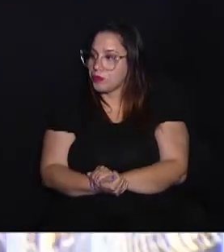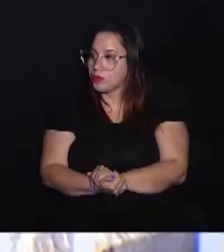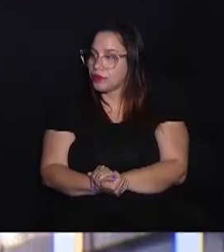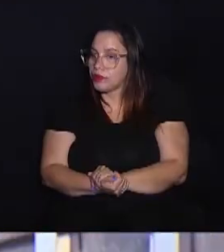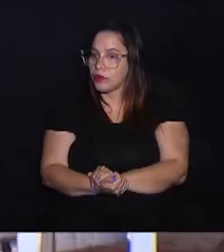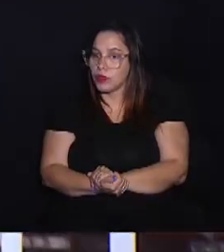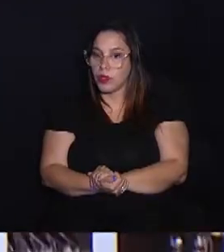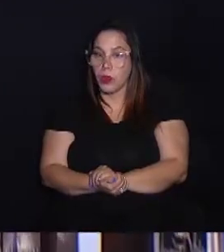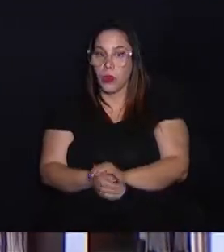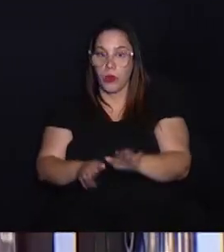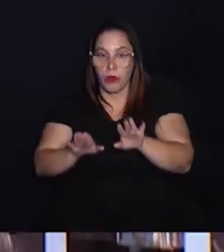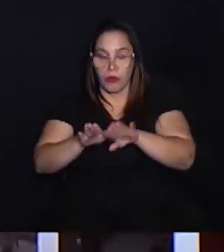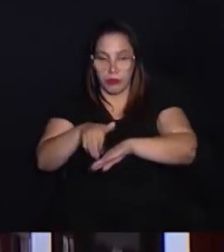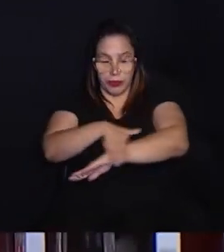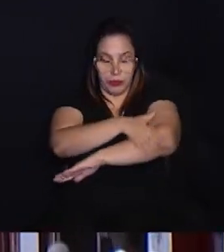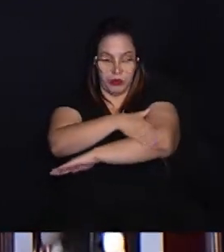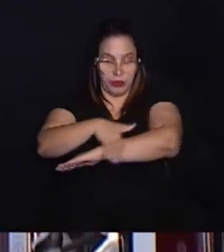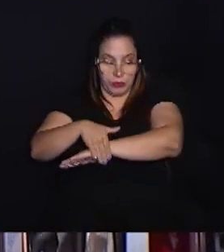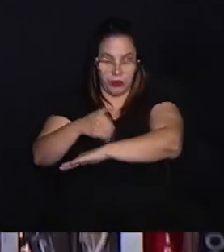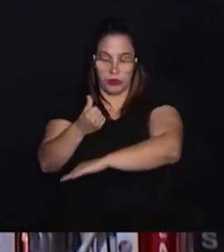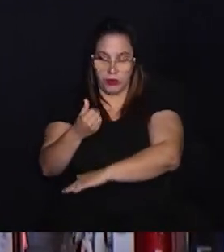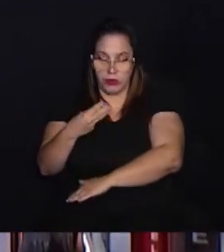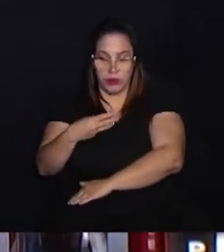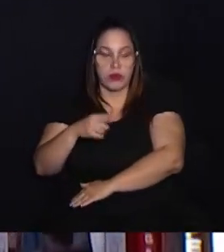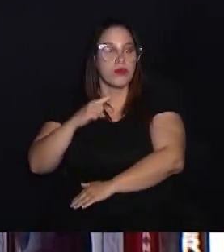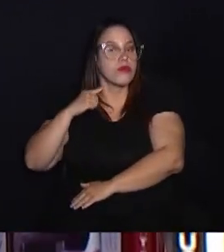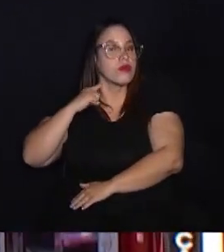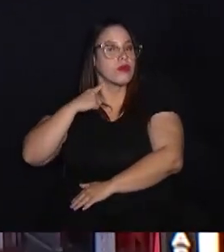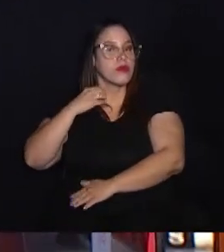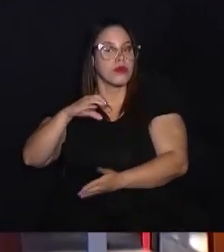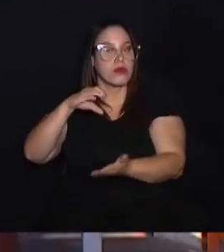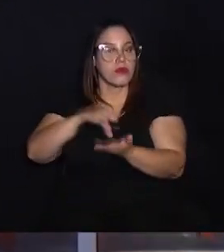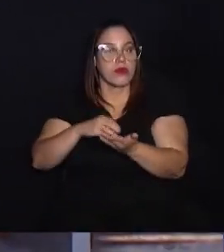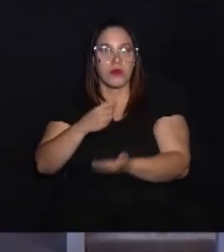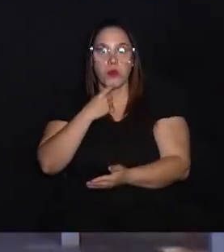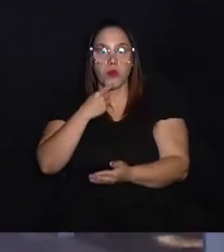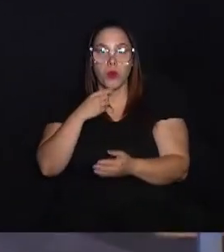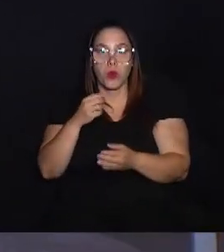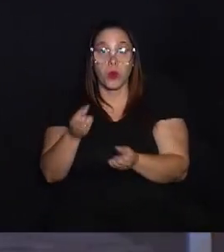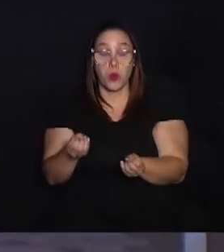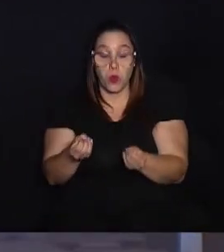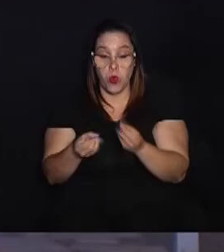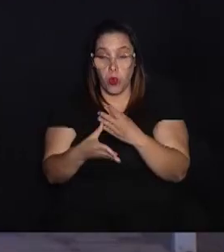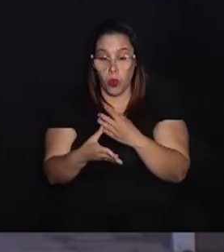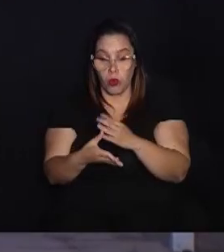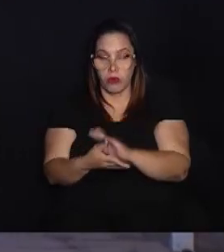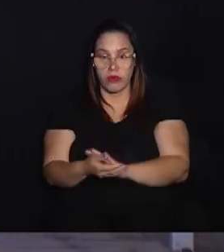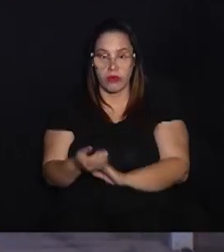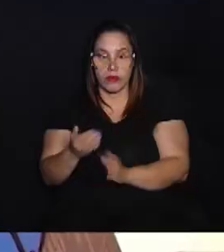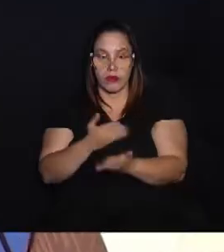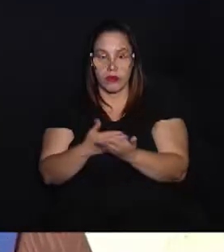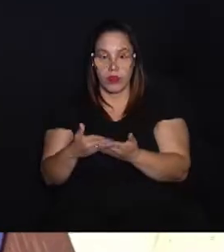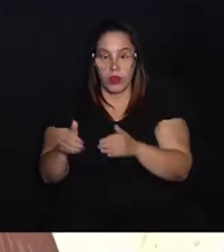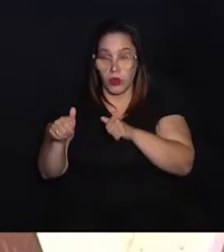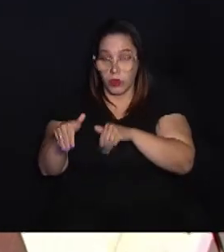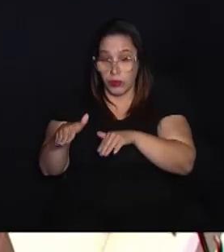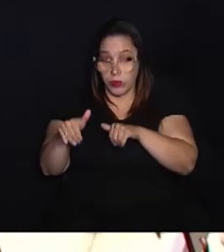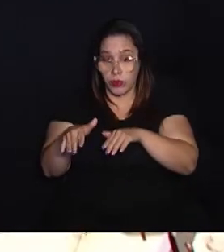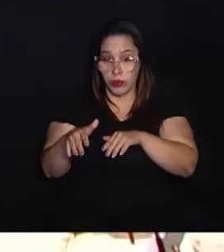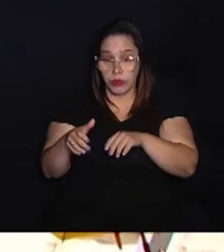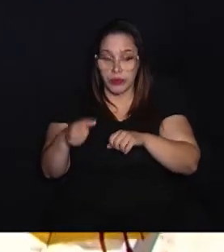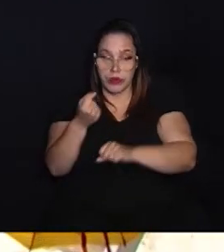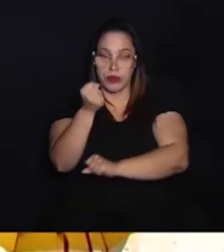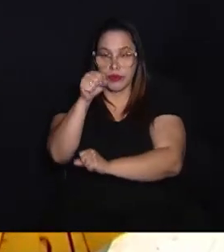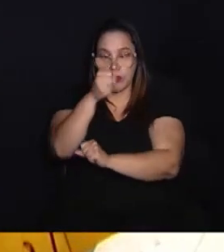O calçadão da Rua 13 de Maio, no centro de Campinas, está com a decoração renovada desde o início de setembro, quando os